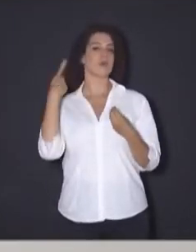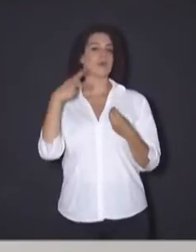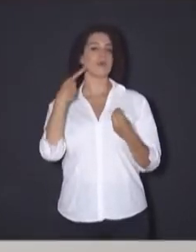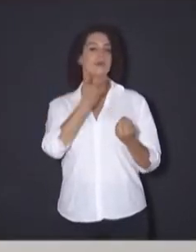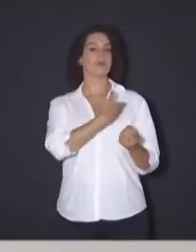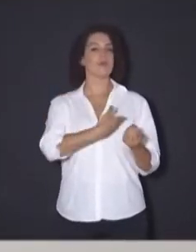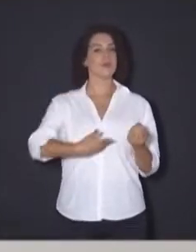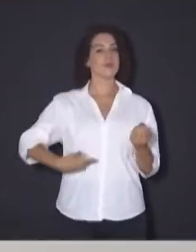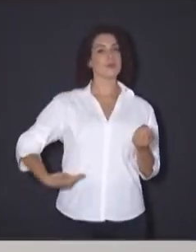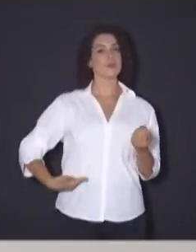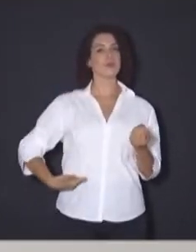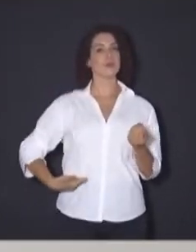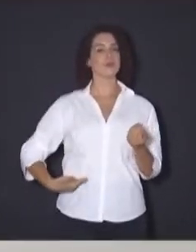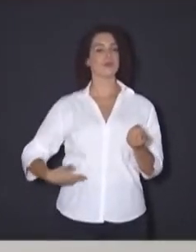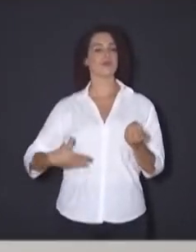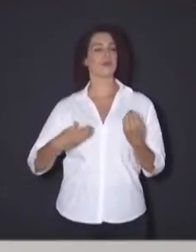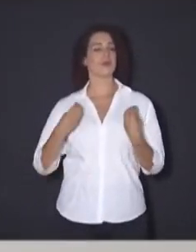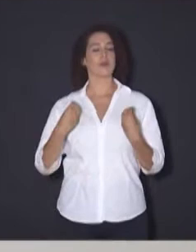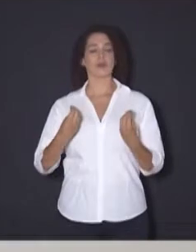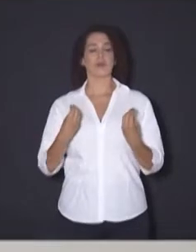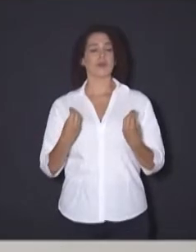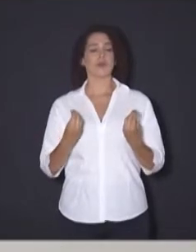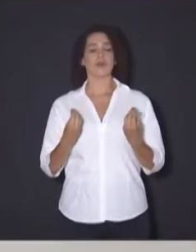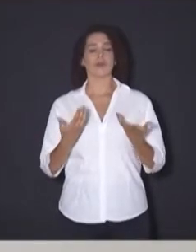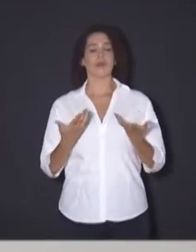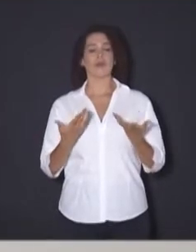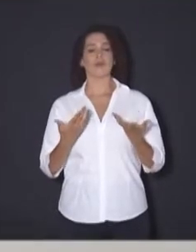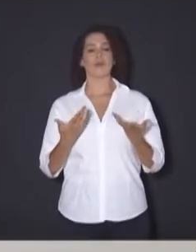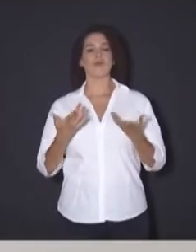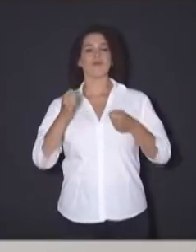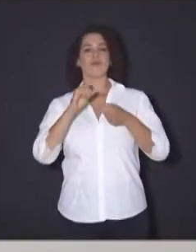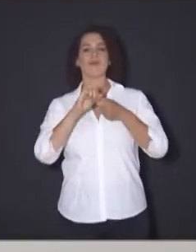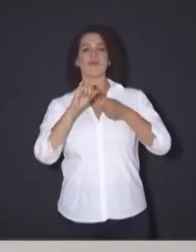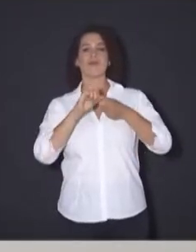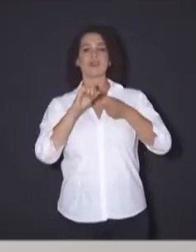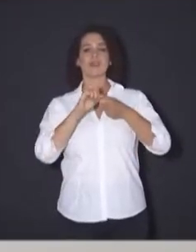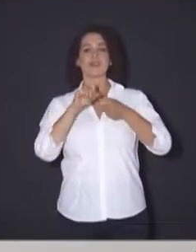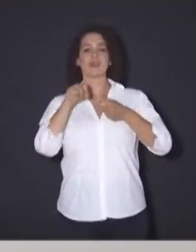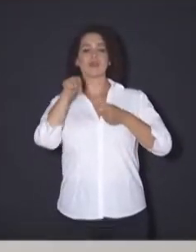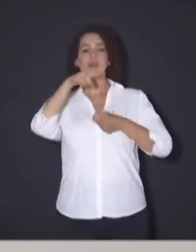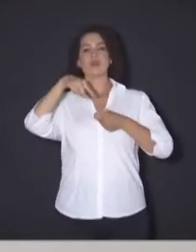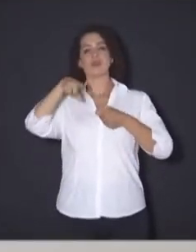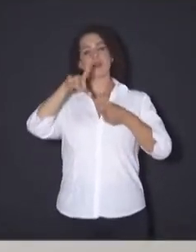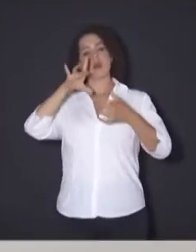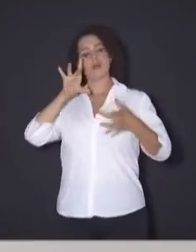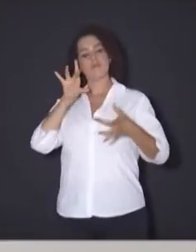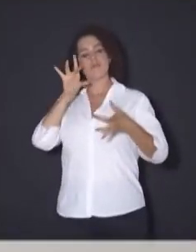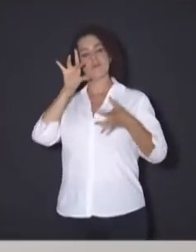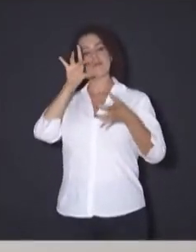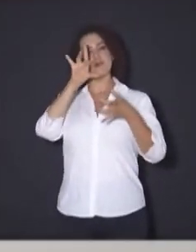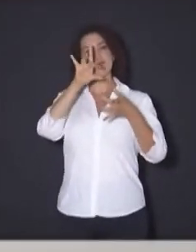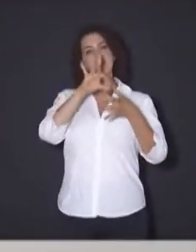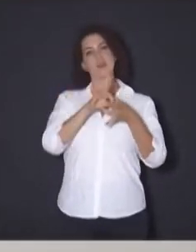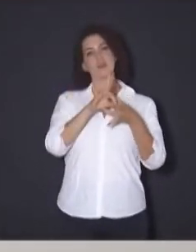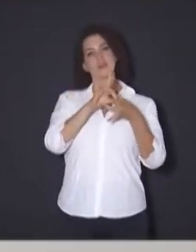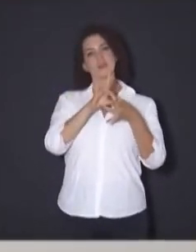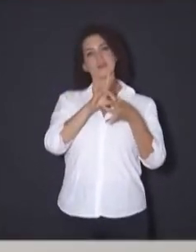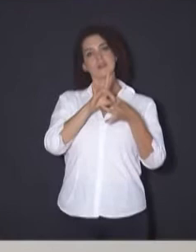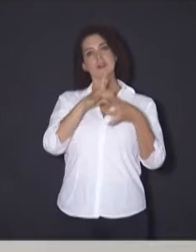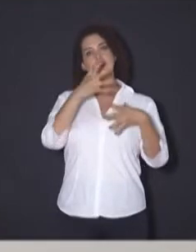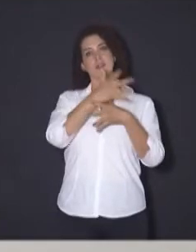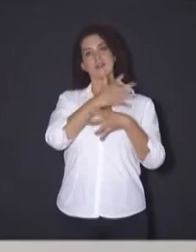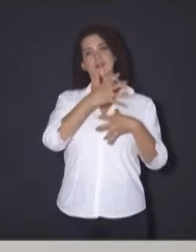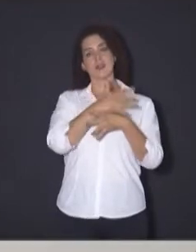como os governos podem fazer pra que você realmente procure integrar essas cidades e esses